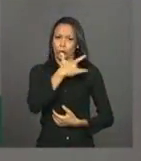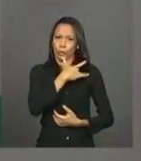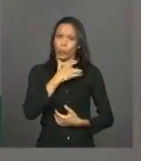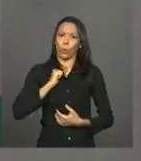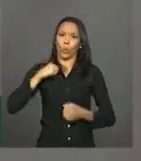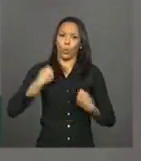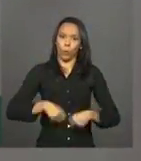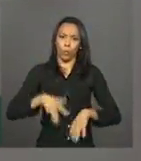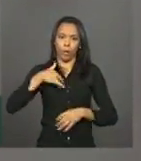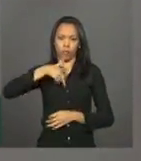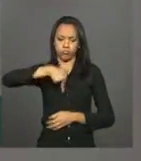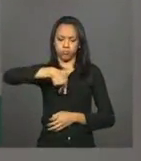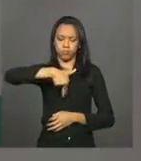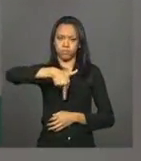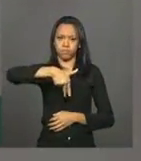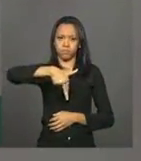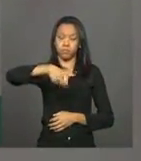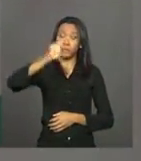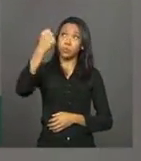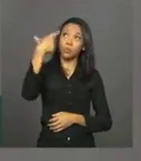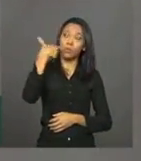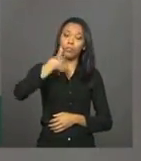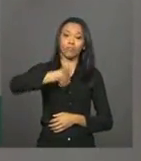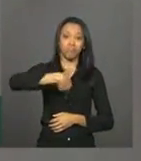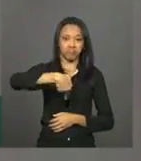esse percurso debaixo de sol.